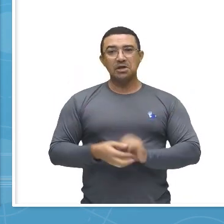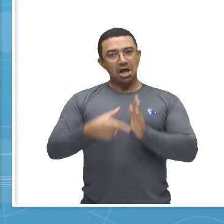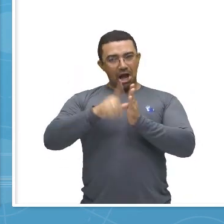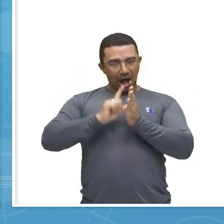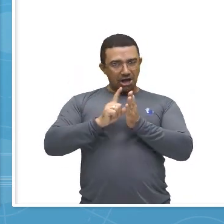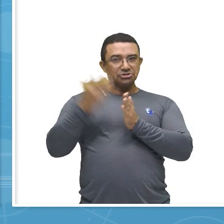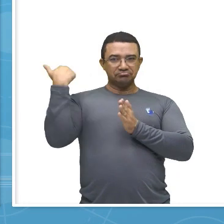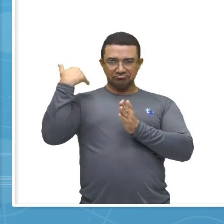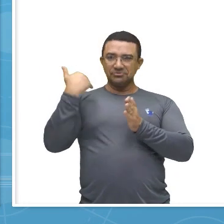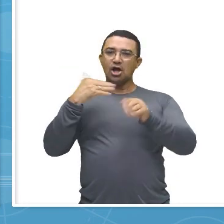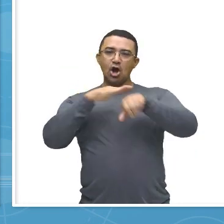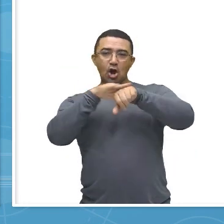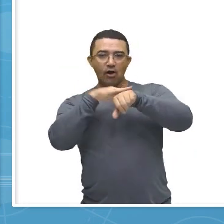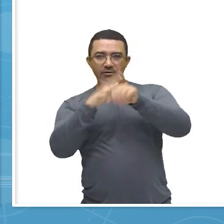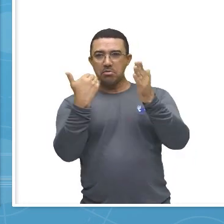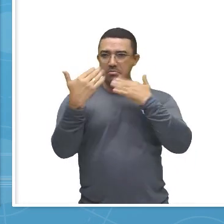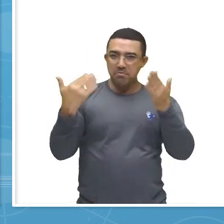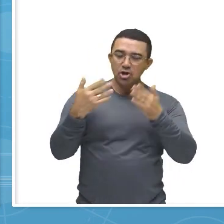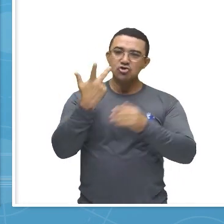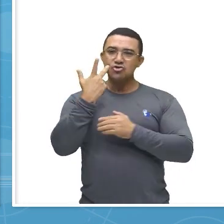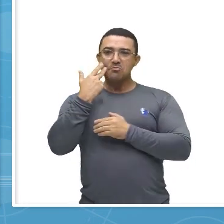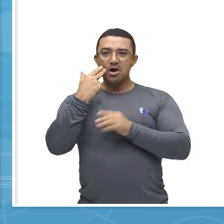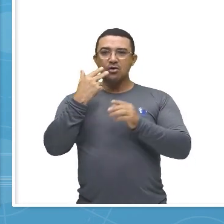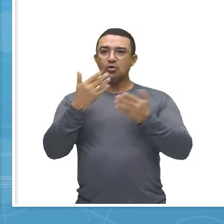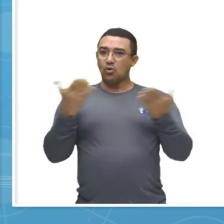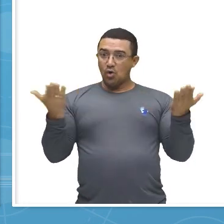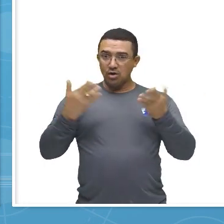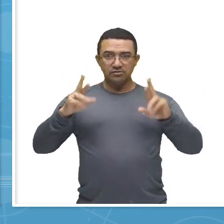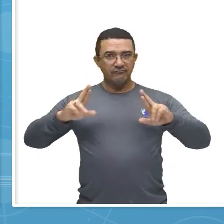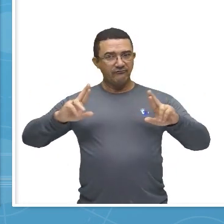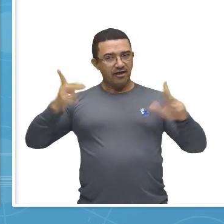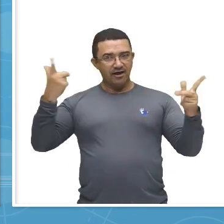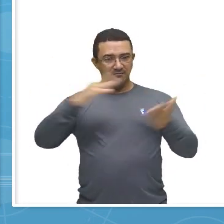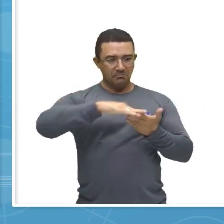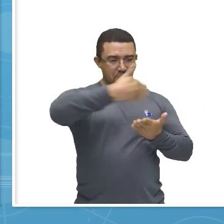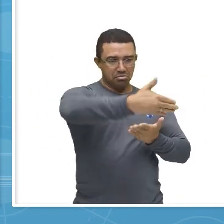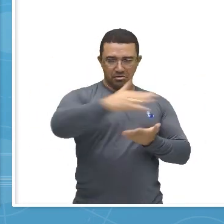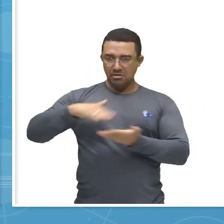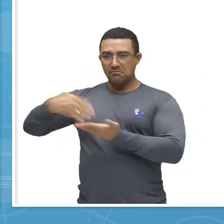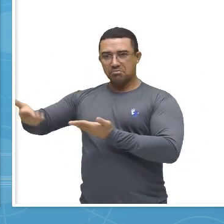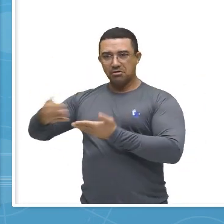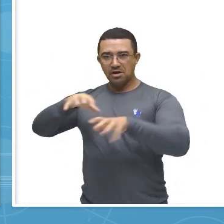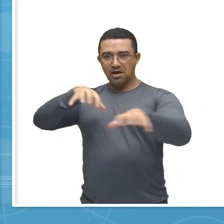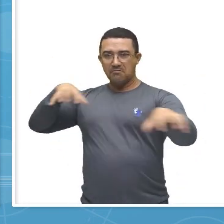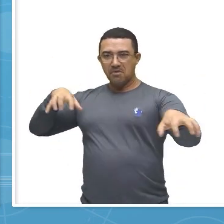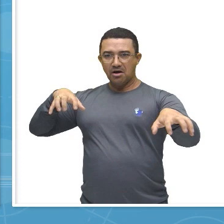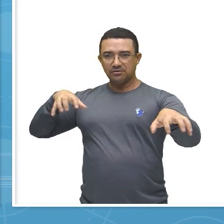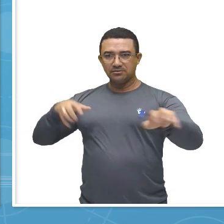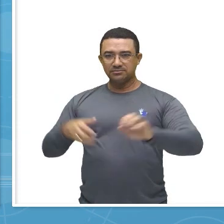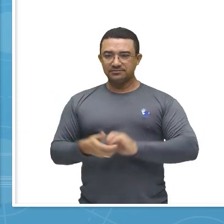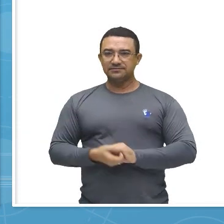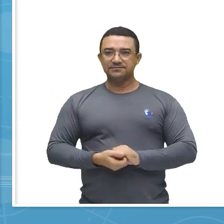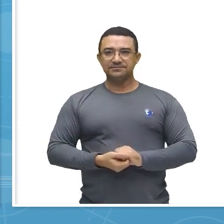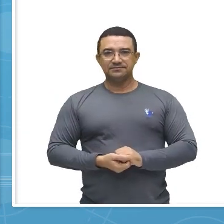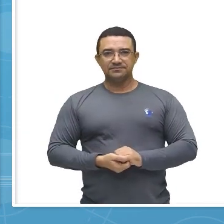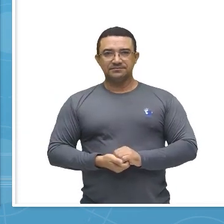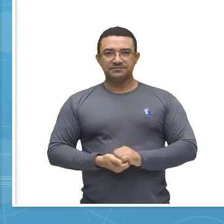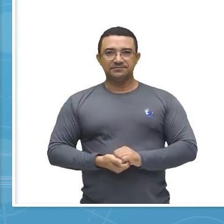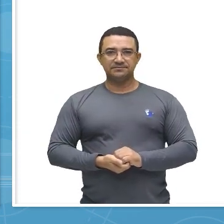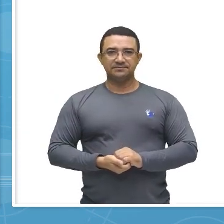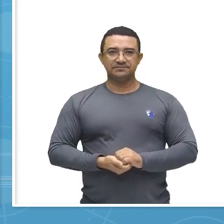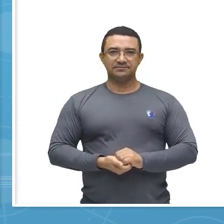interação, apesar de ser casados, ali eles estão conversando por meio remoto. Muito bem. Prosseguindo, olha